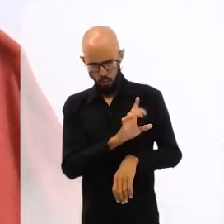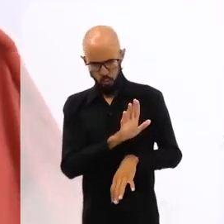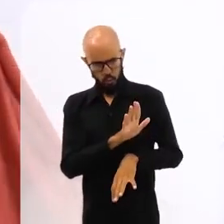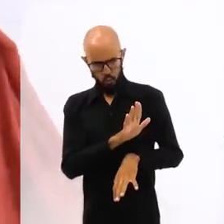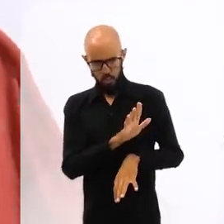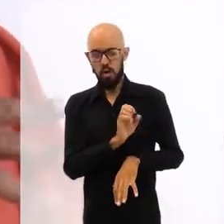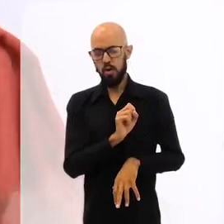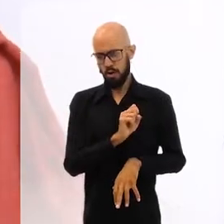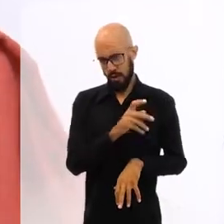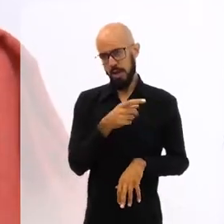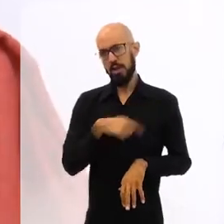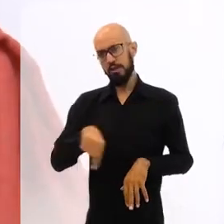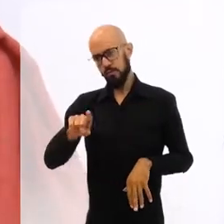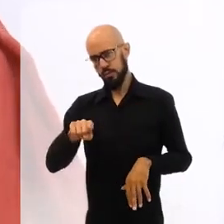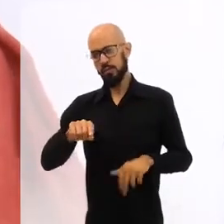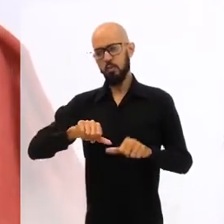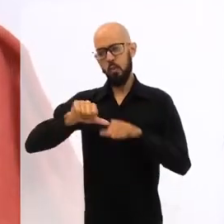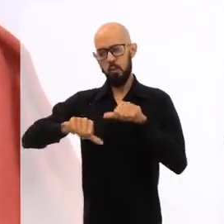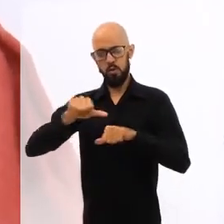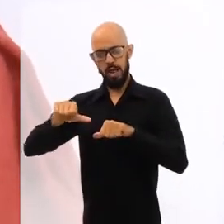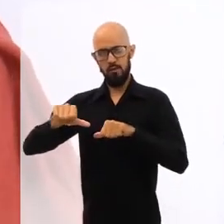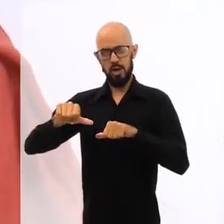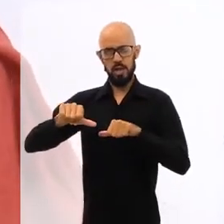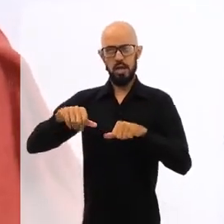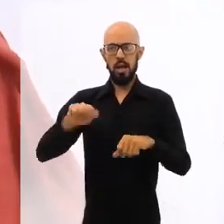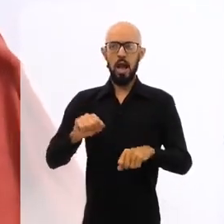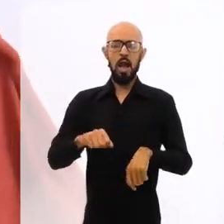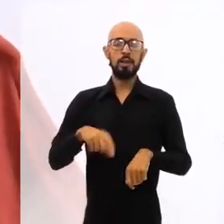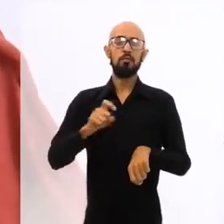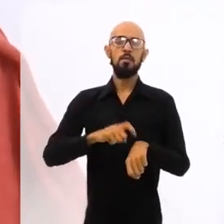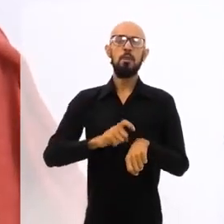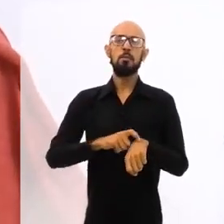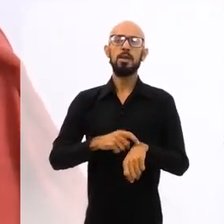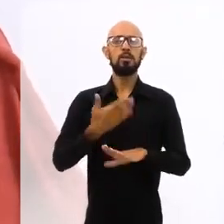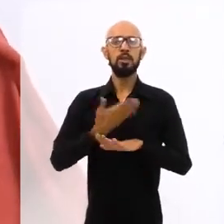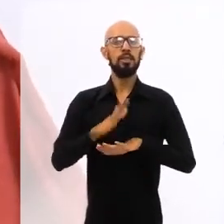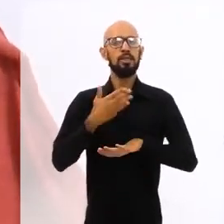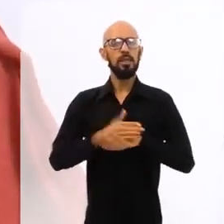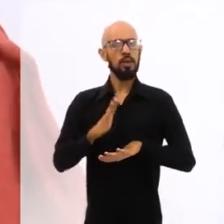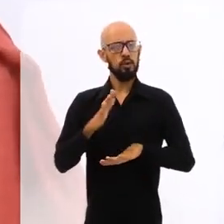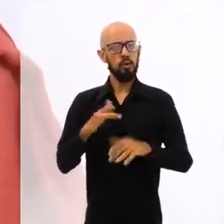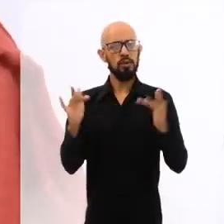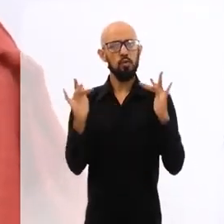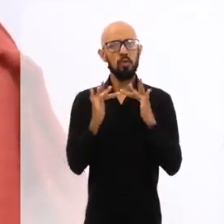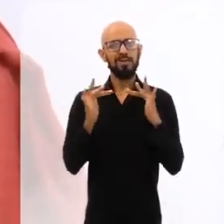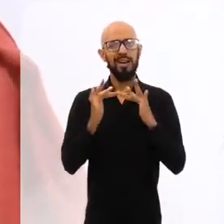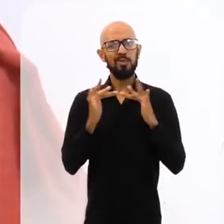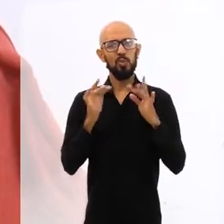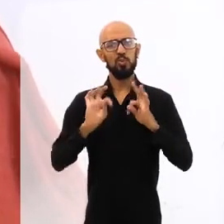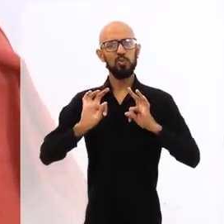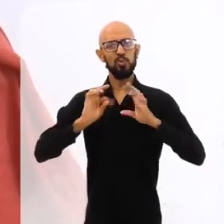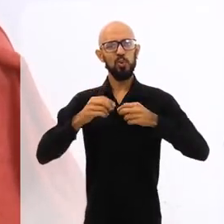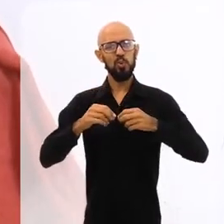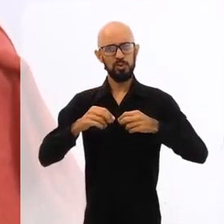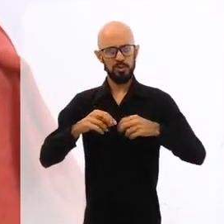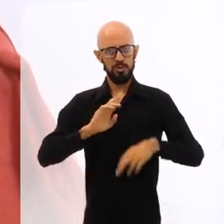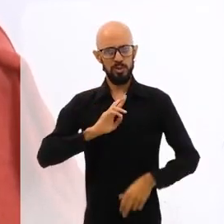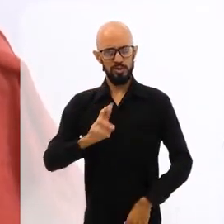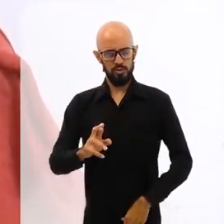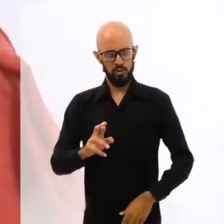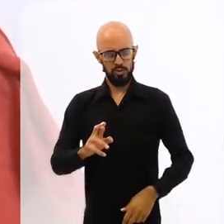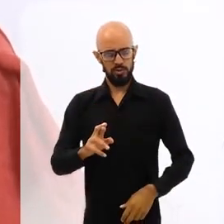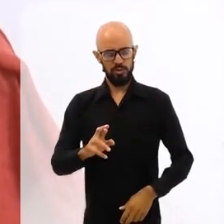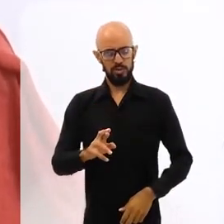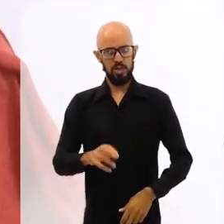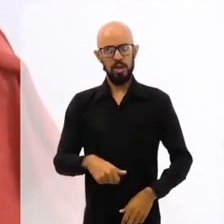tem. Aí partiu para. Chegou um momento em que ele treinou e entrou em contato com todas essas religiões,